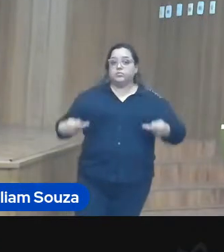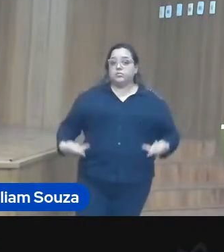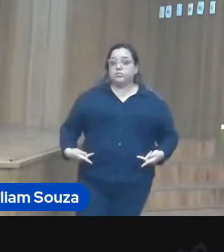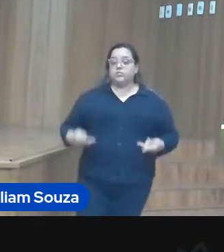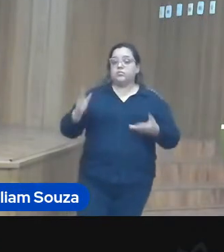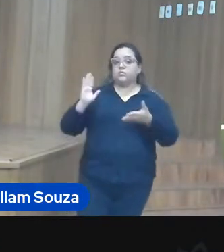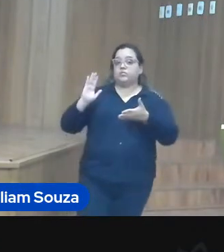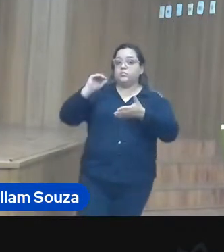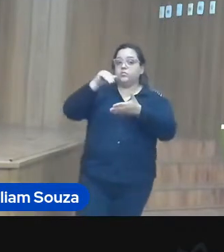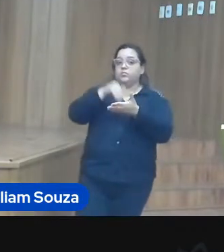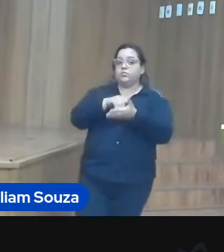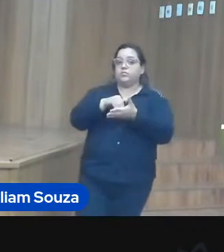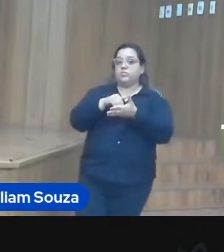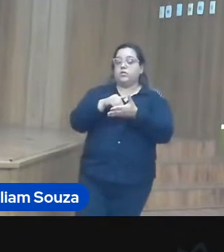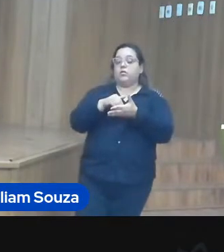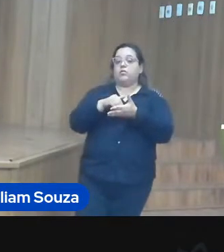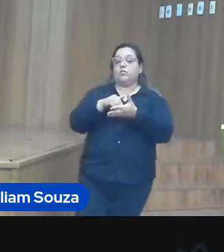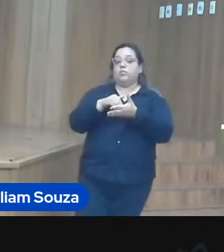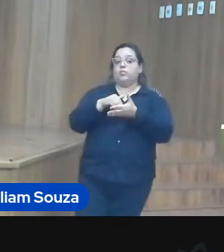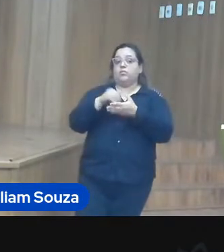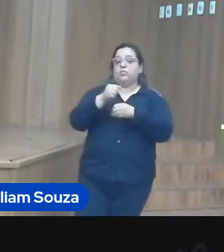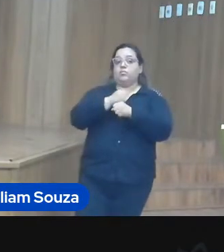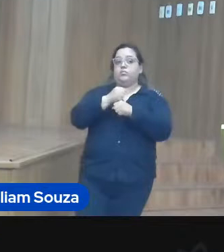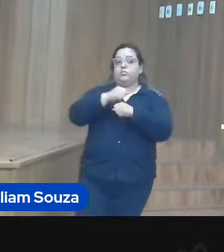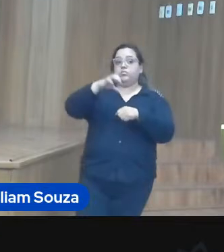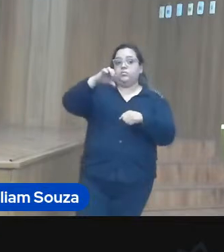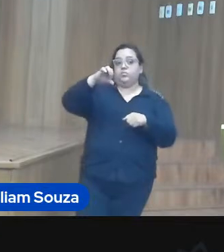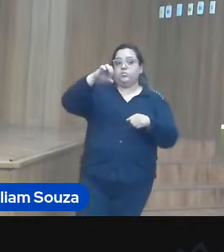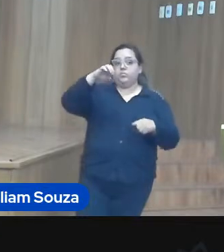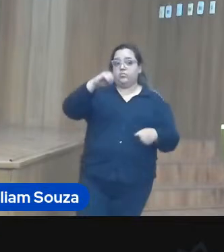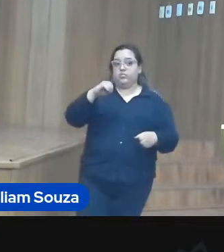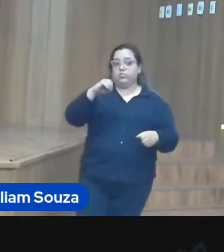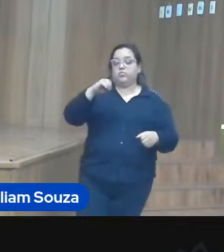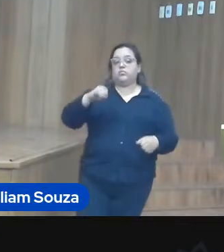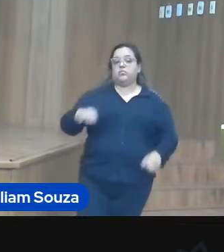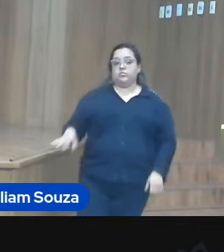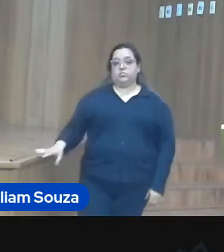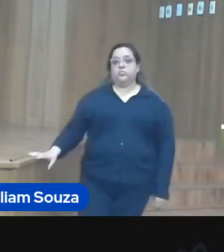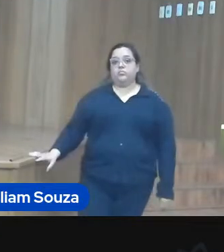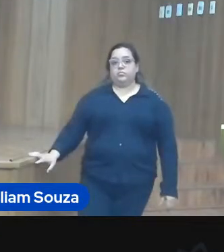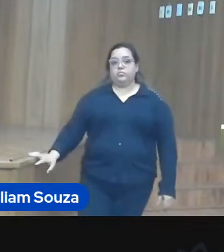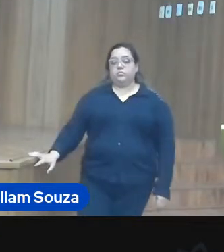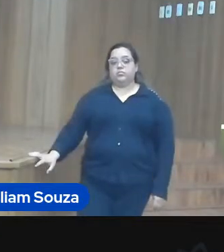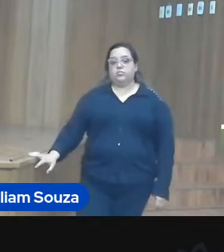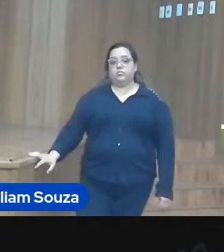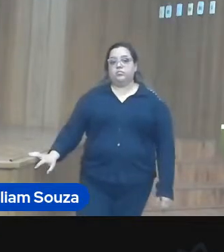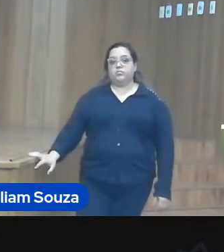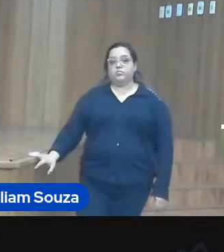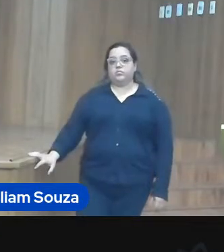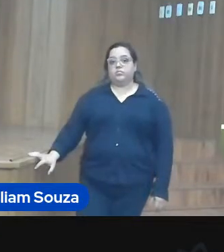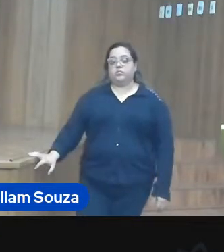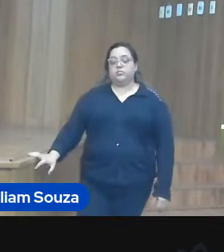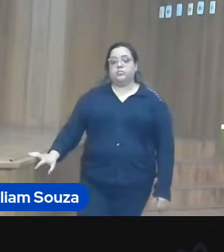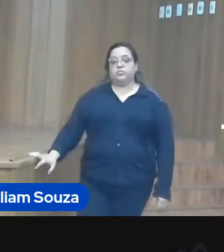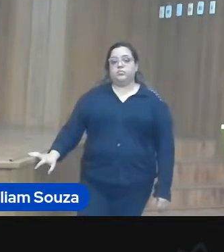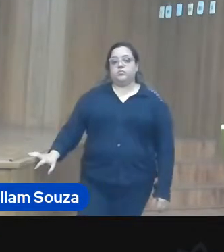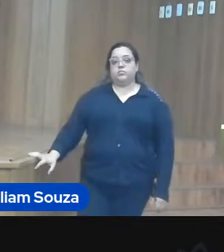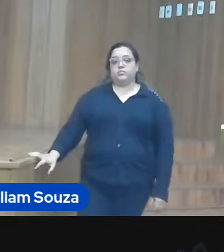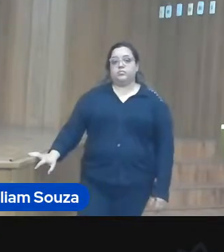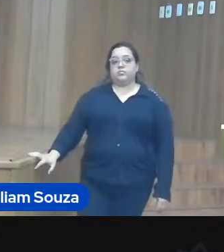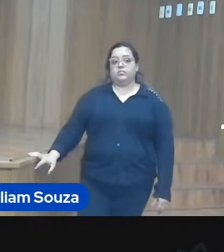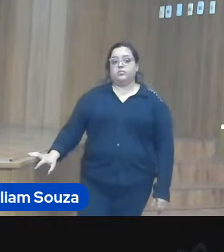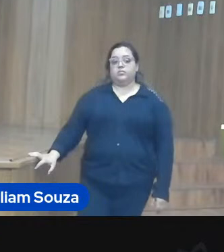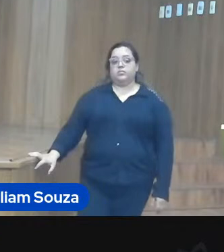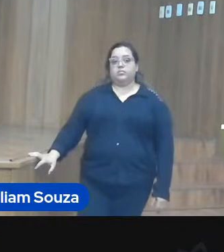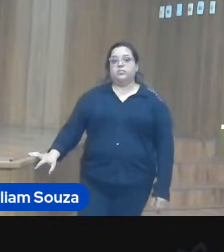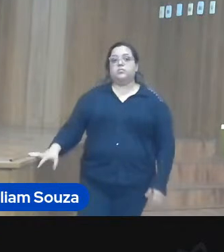de 90, no meados da década de 90, assim, ganha um nome, né? Ganha um nome. Você foi muito feliz,